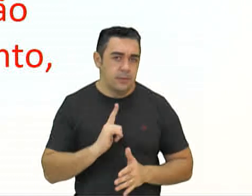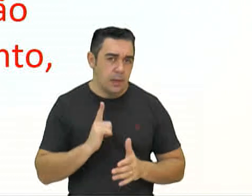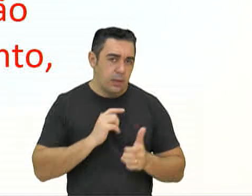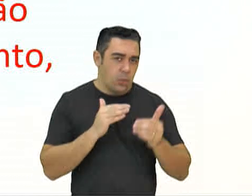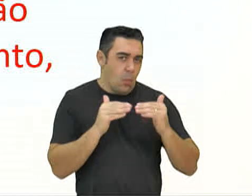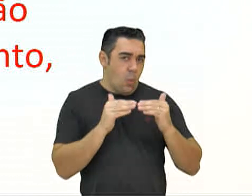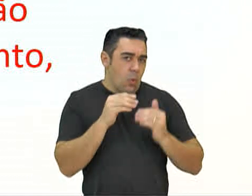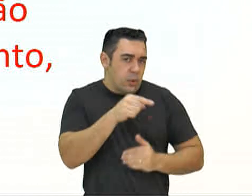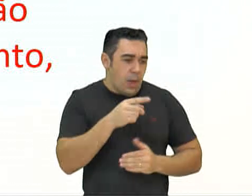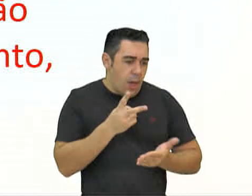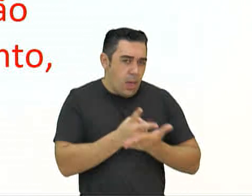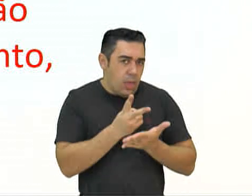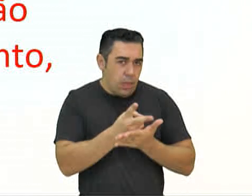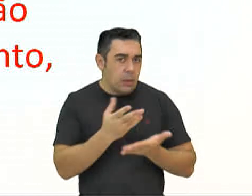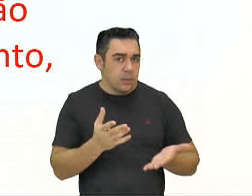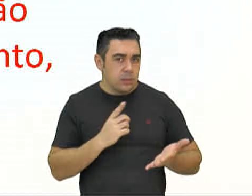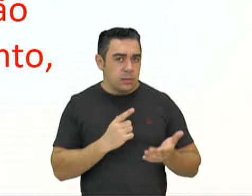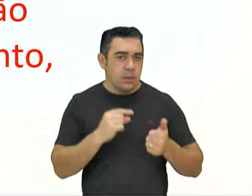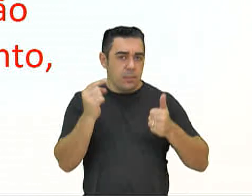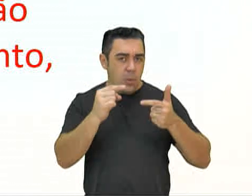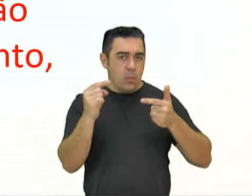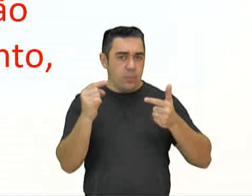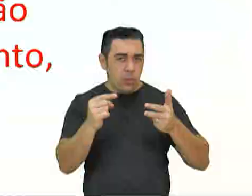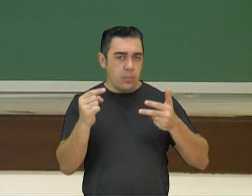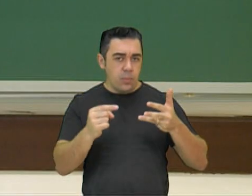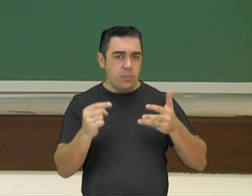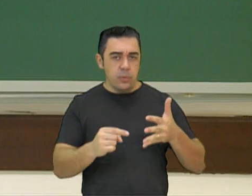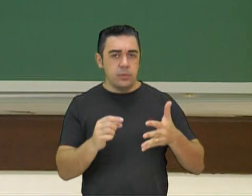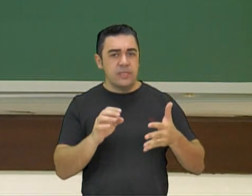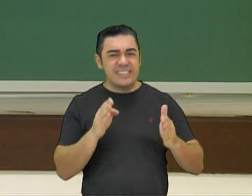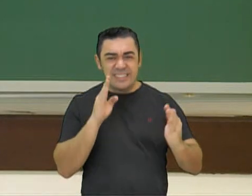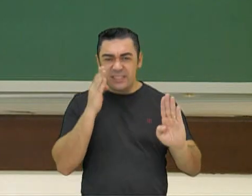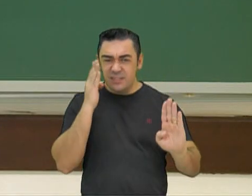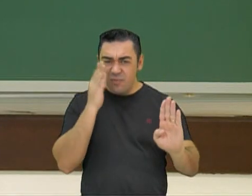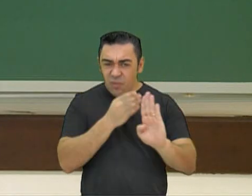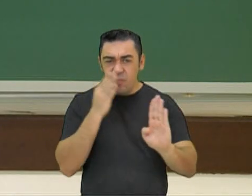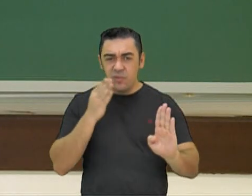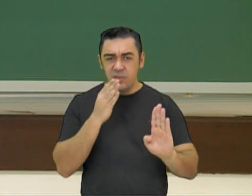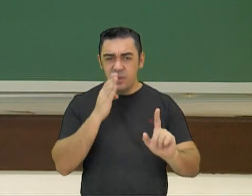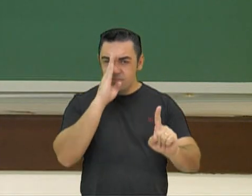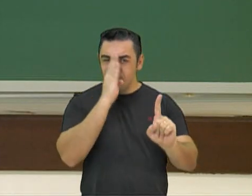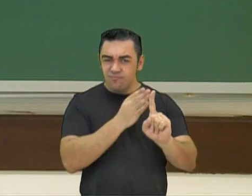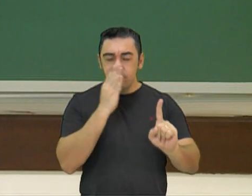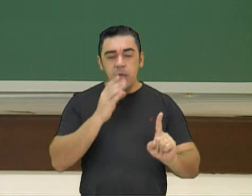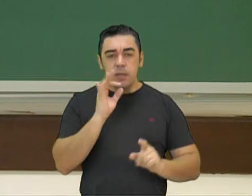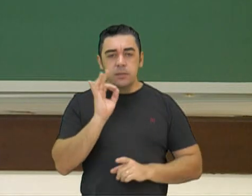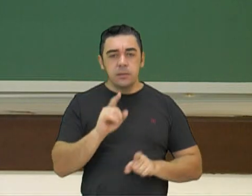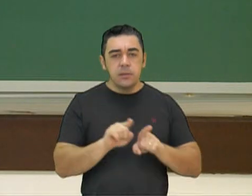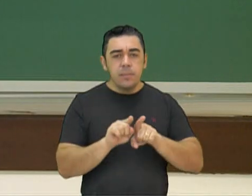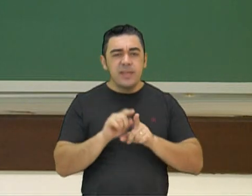né. Ela tem que ser pontual e assertiva, né, ou seja, fale com